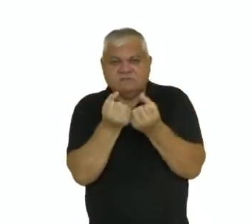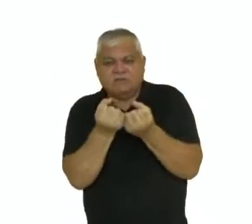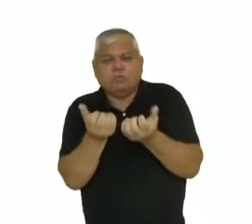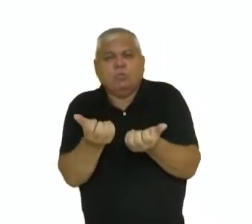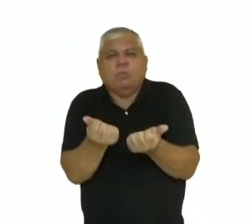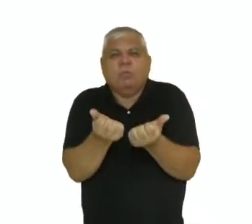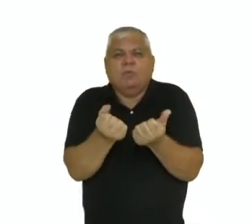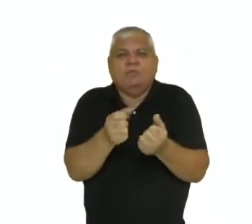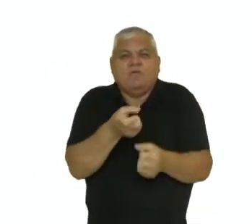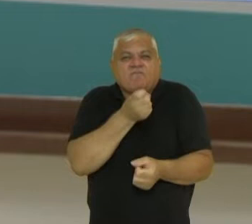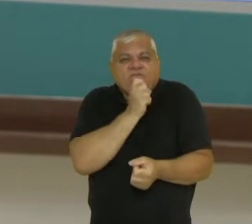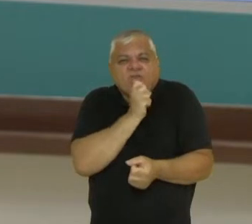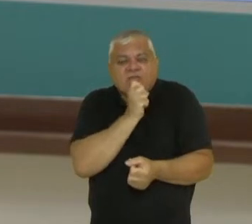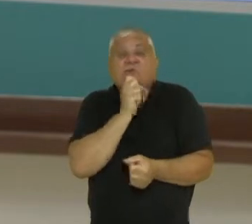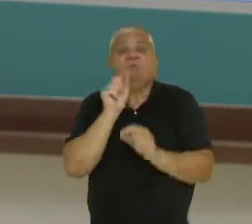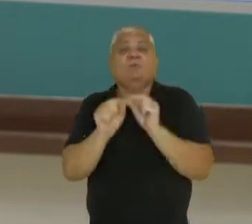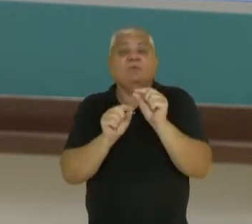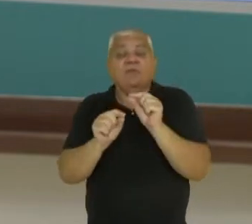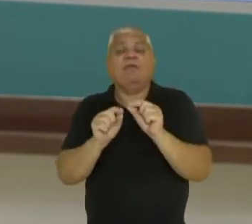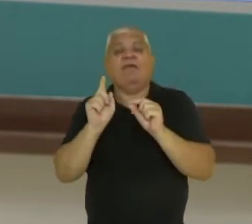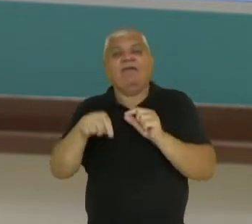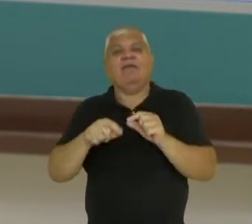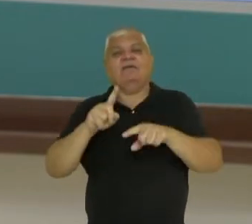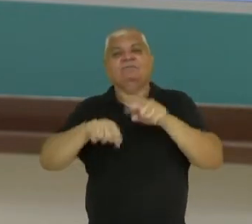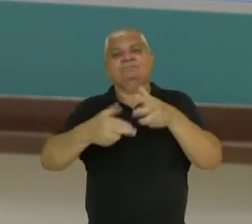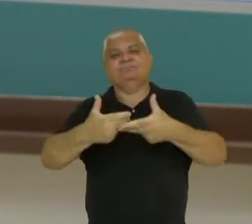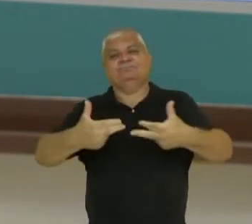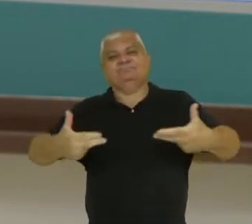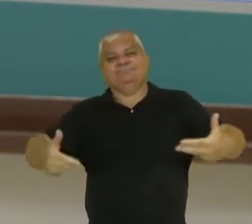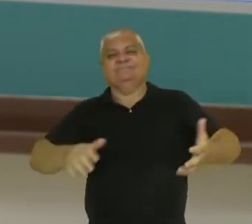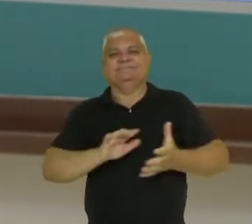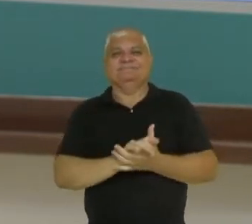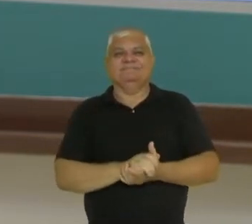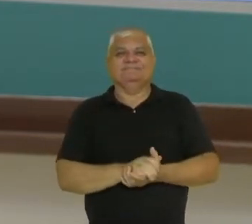ia mostrando aí a formação das substâncias.